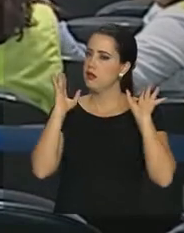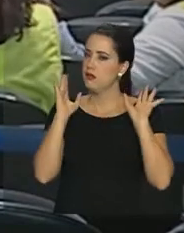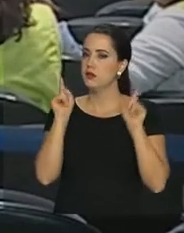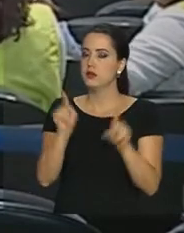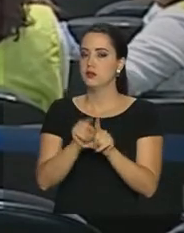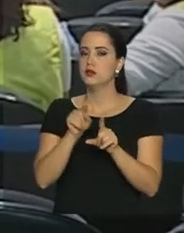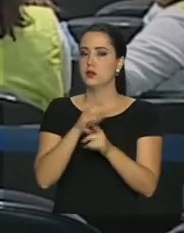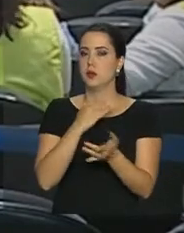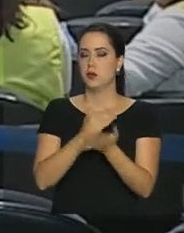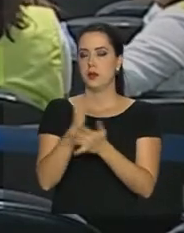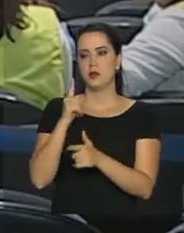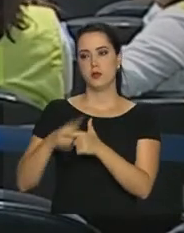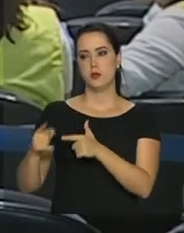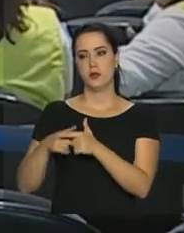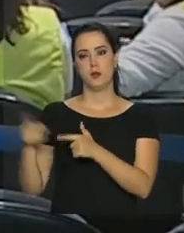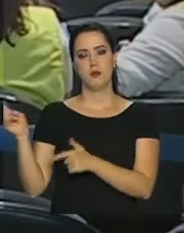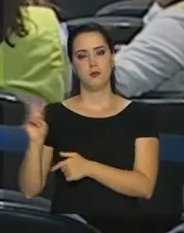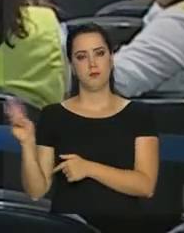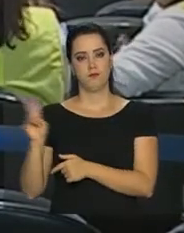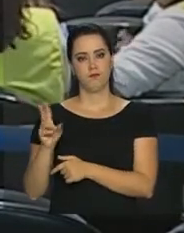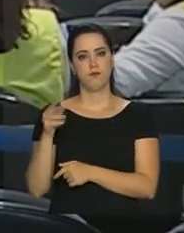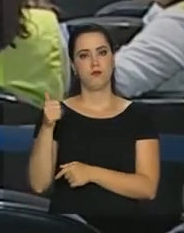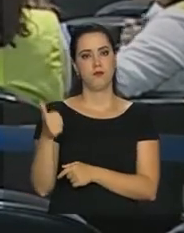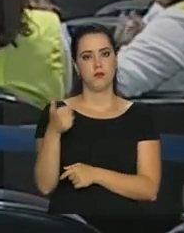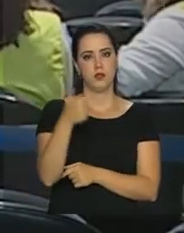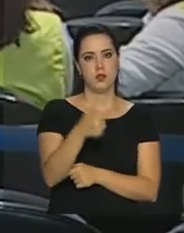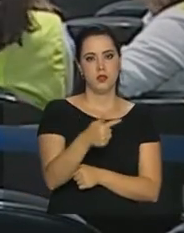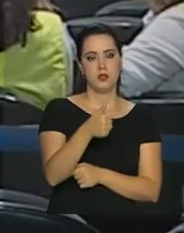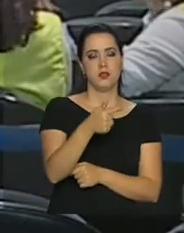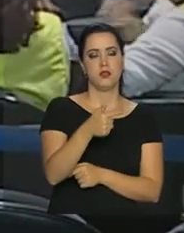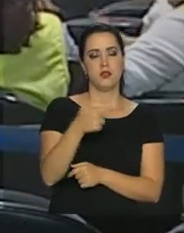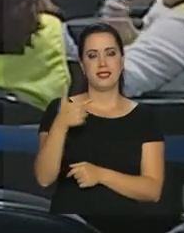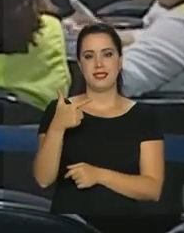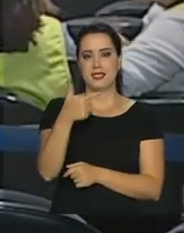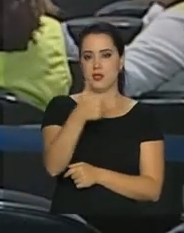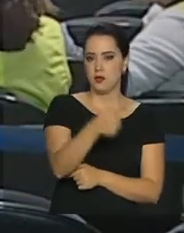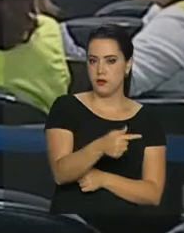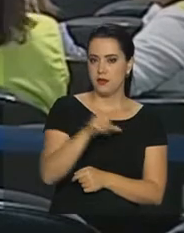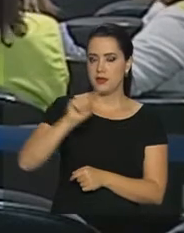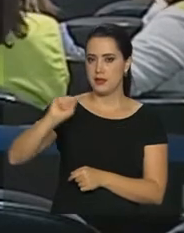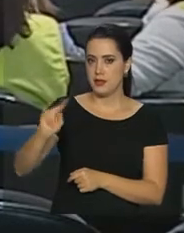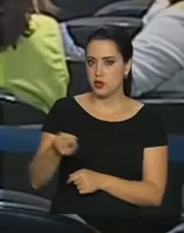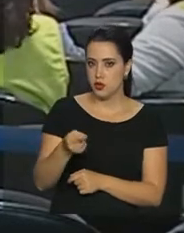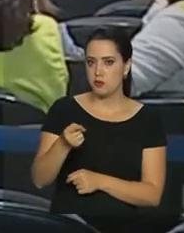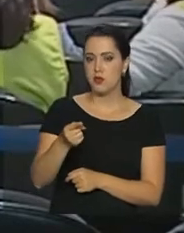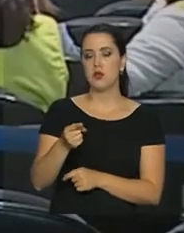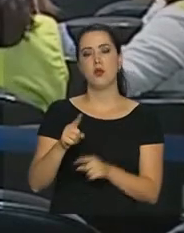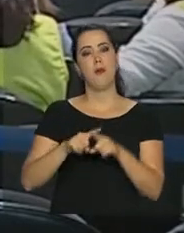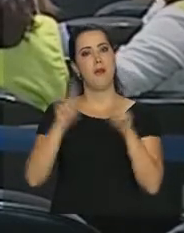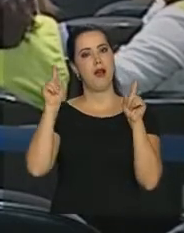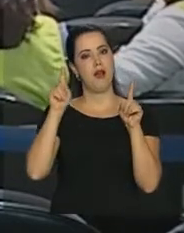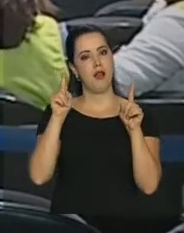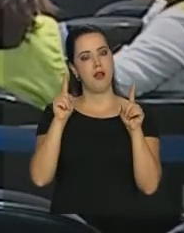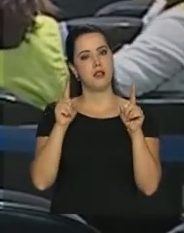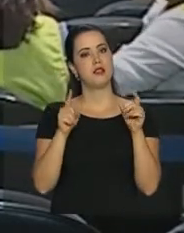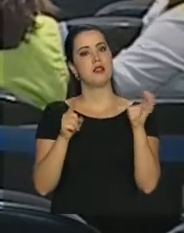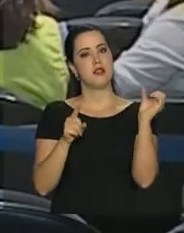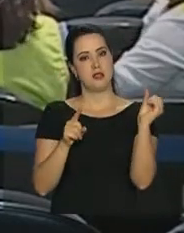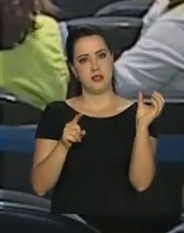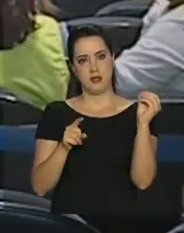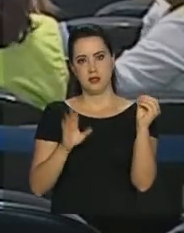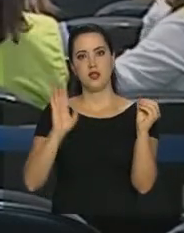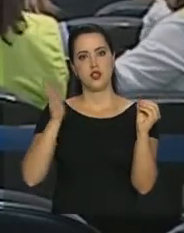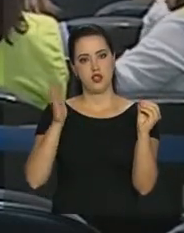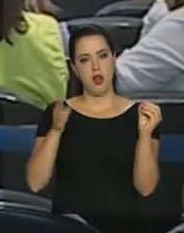da crise no país vizinho 127 mil venezuelanos vieram para o brasil mas 60% deles já deixaram o